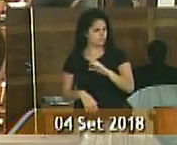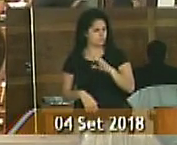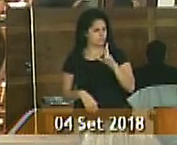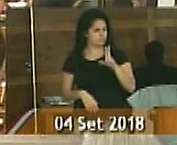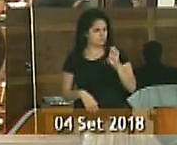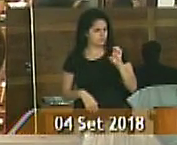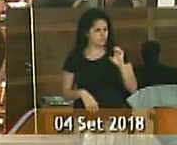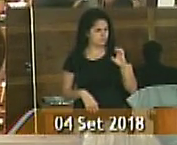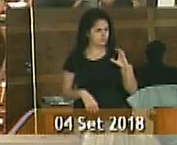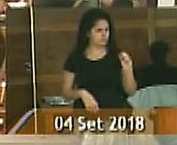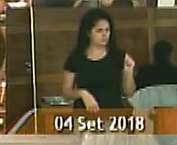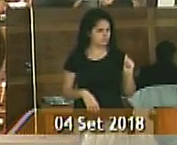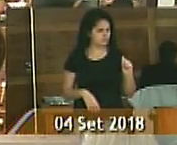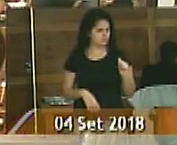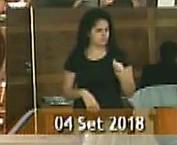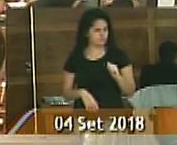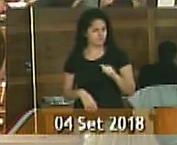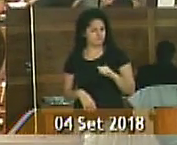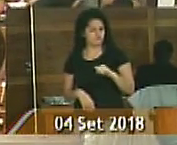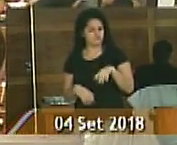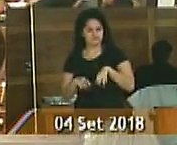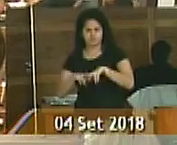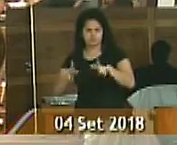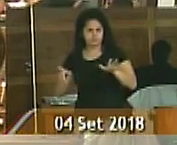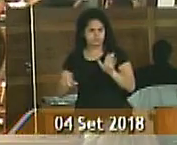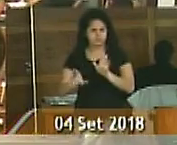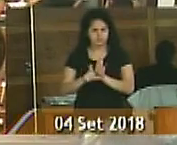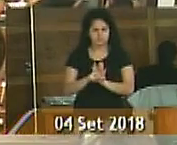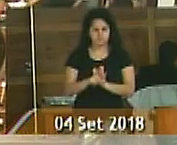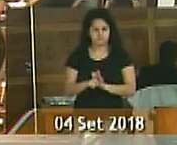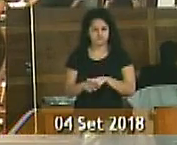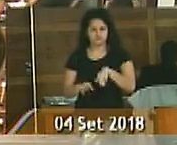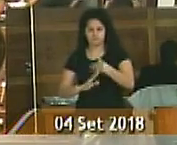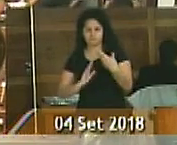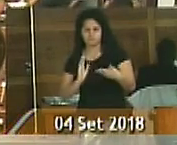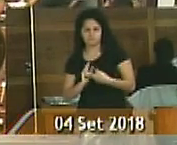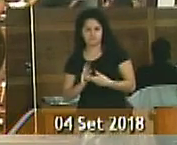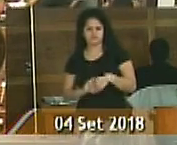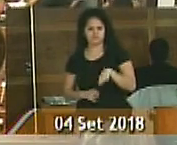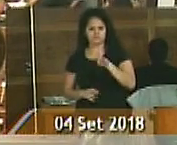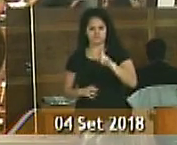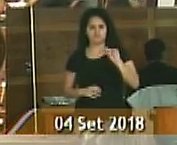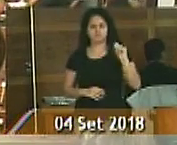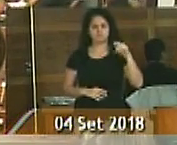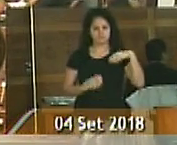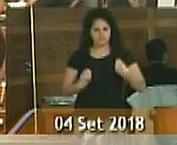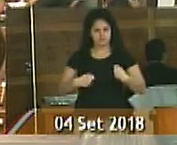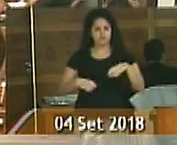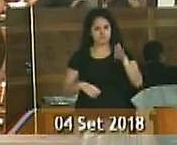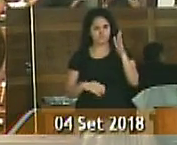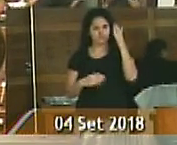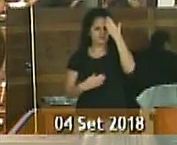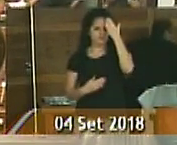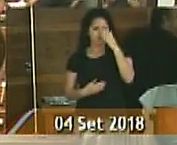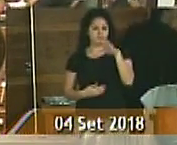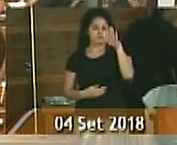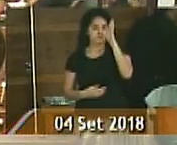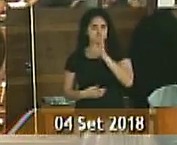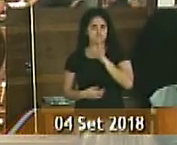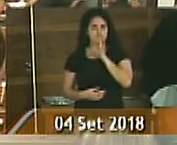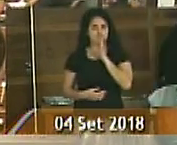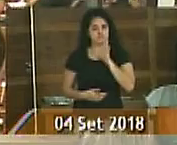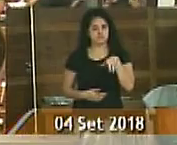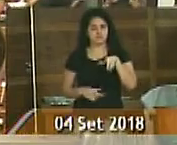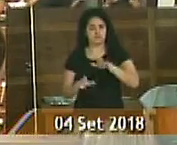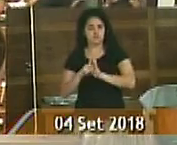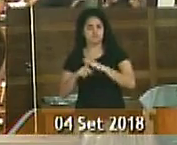temos várias leis, né, e todos os brigadistas têm que conhecer essas leis para poder estar fazendo um